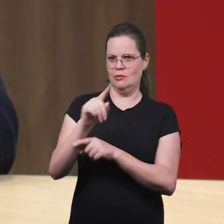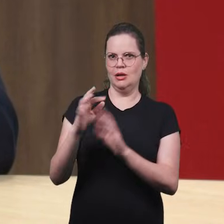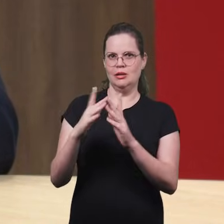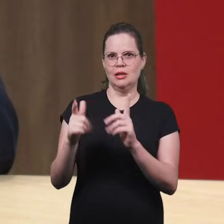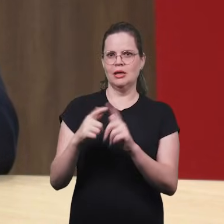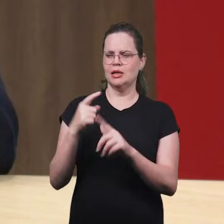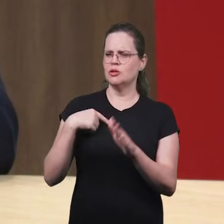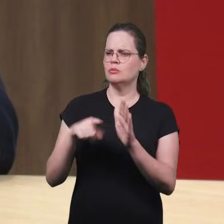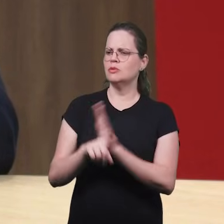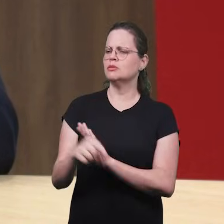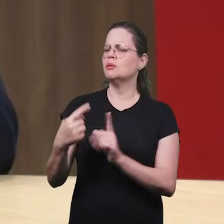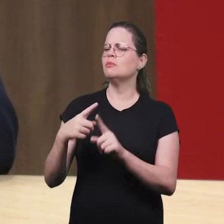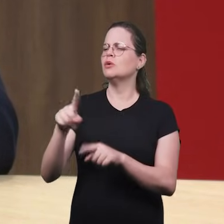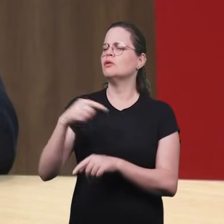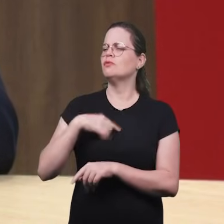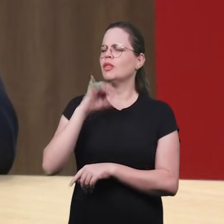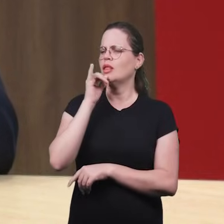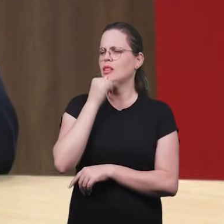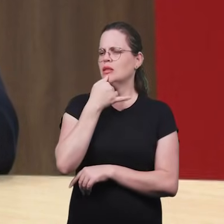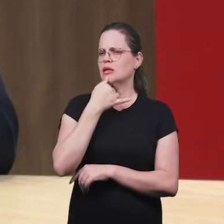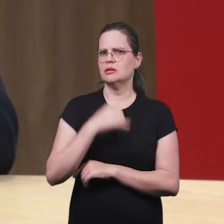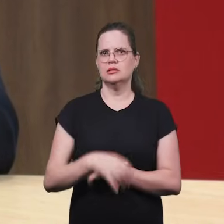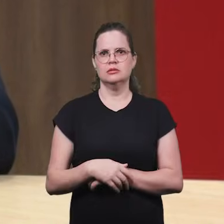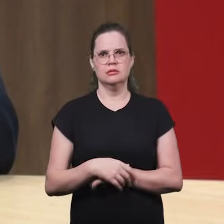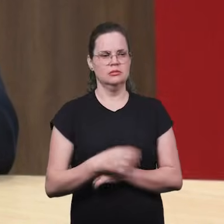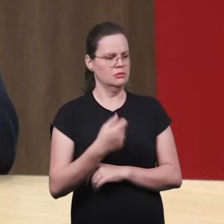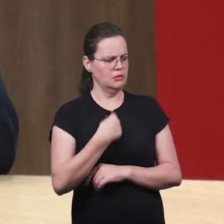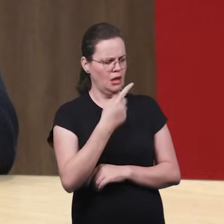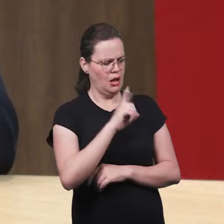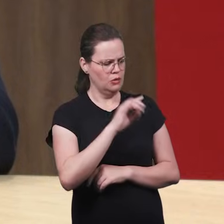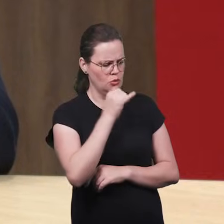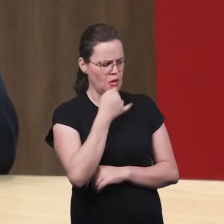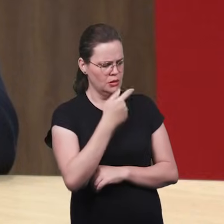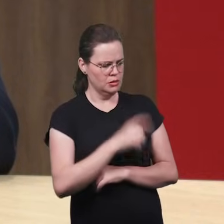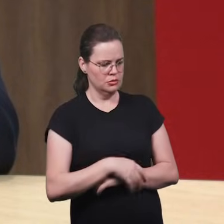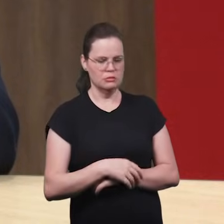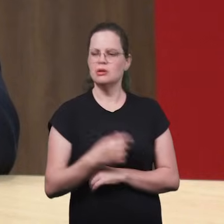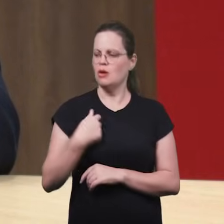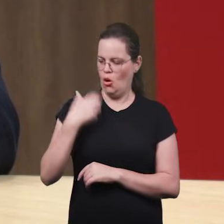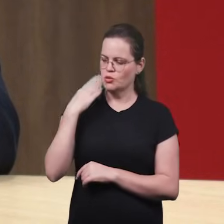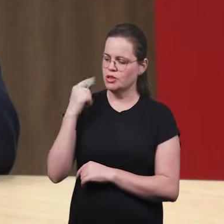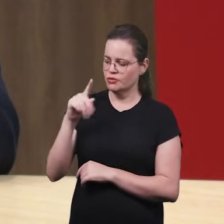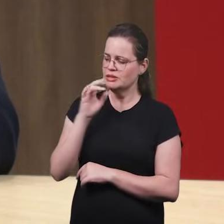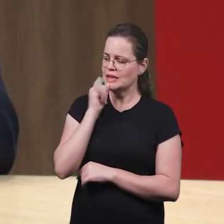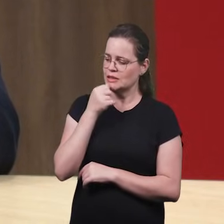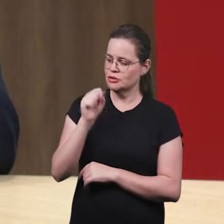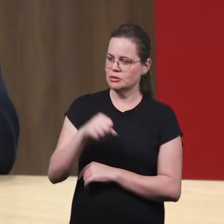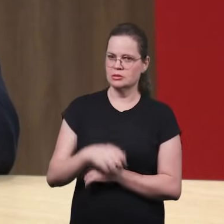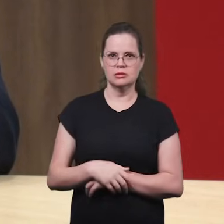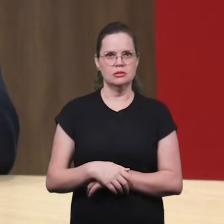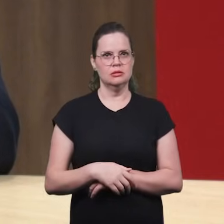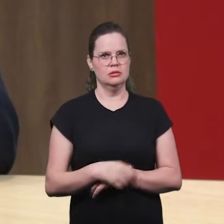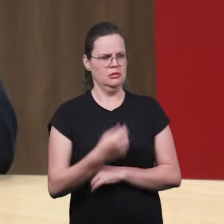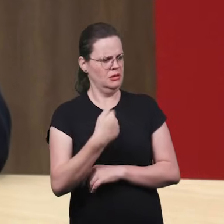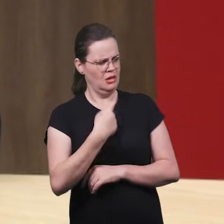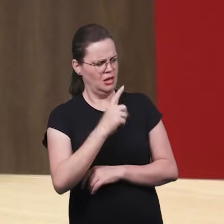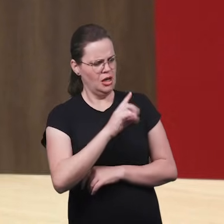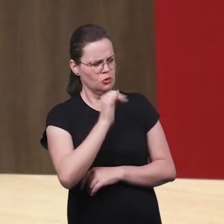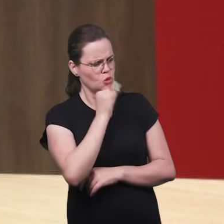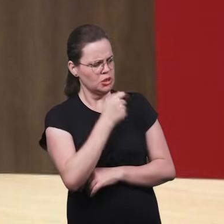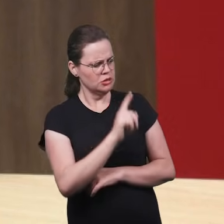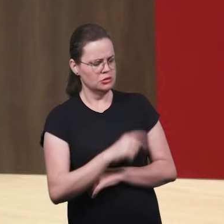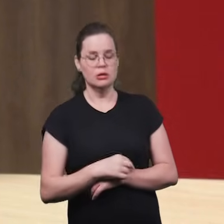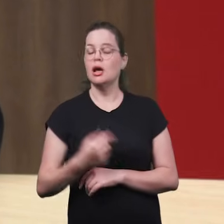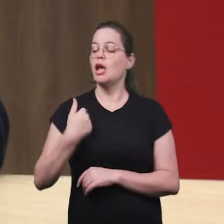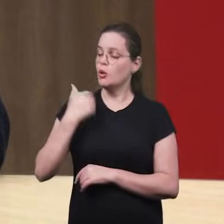para ele assim, por que você está triste? Ele falou assim, não, mas eu não estou triste. Não, eu sei que você está triste. Não, eu não